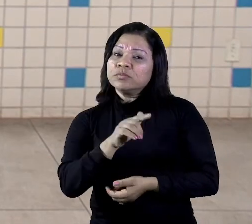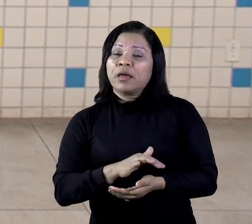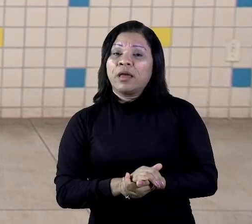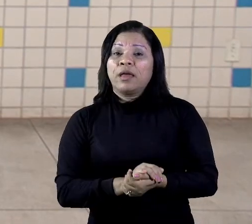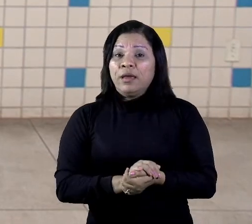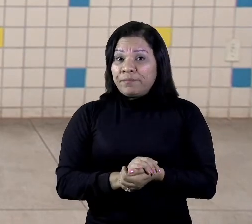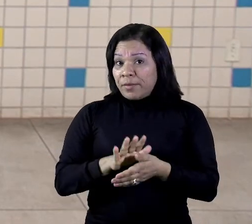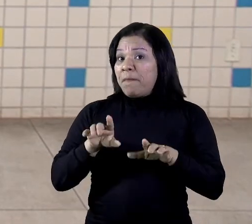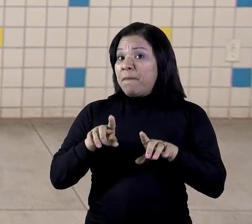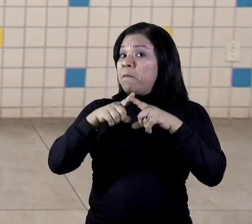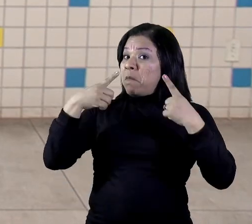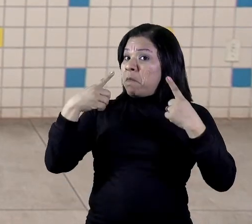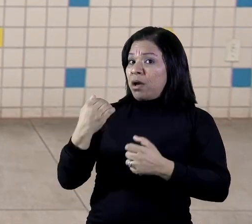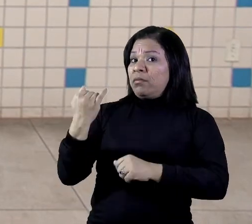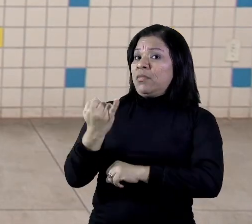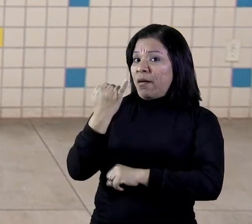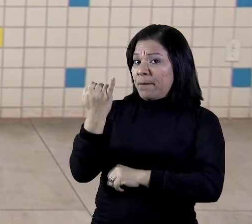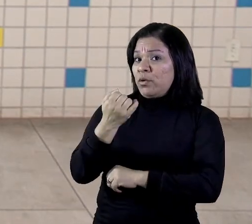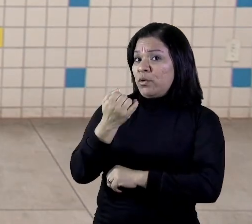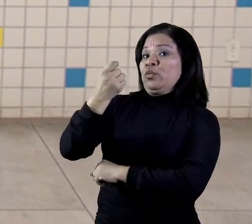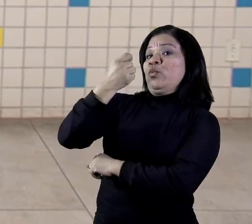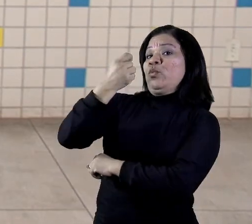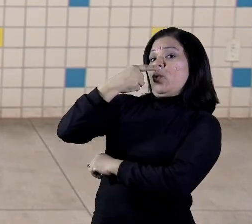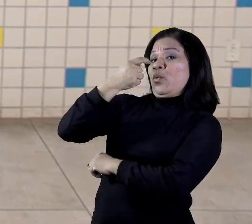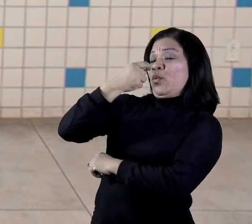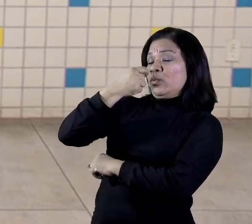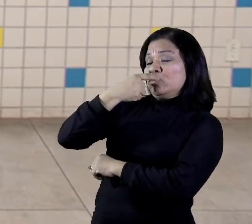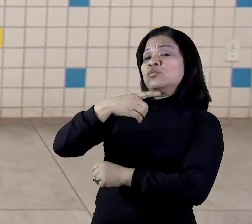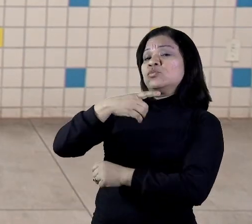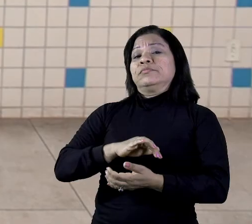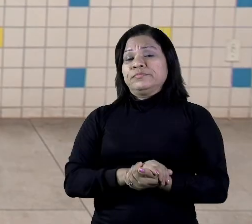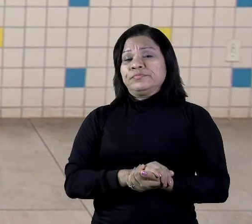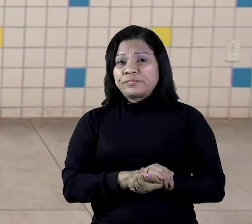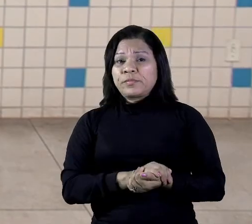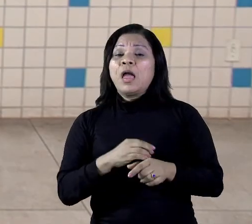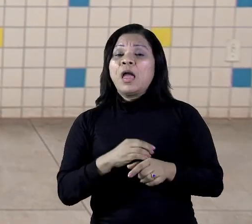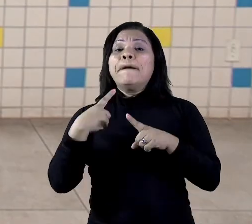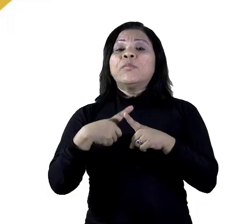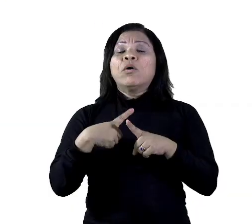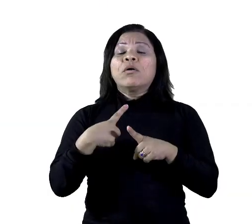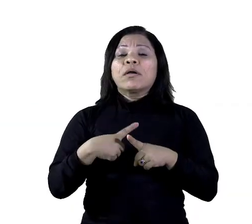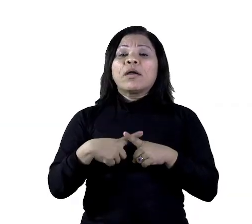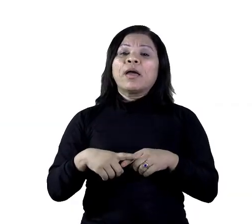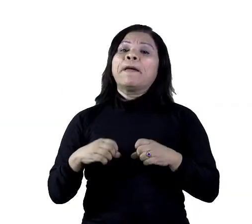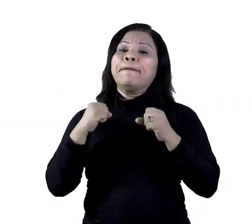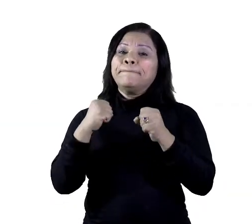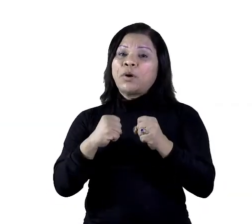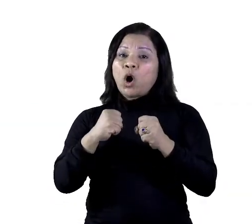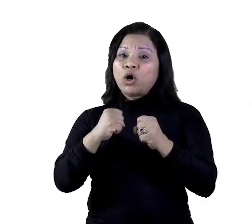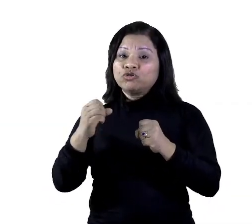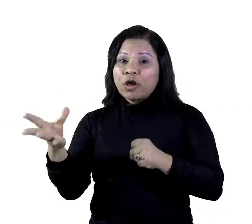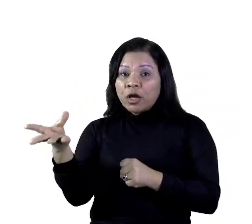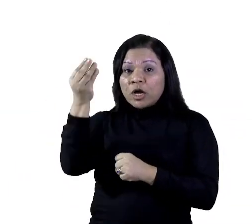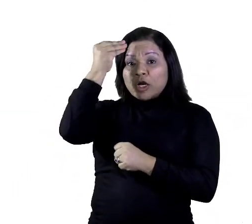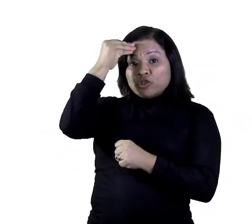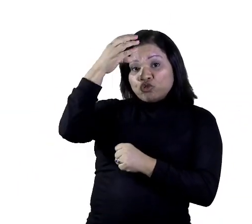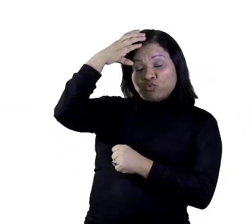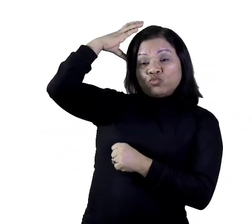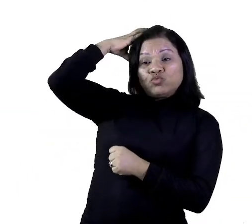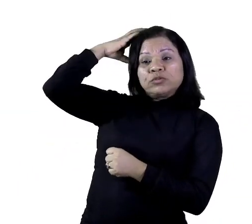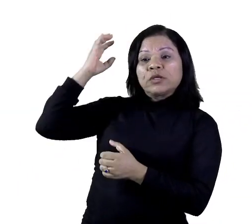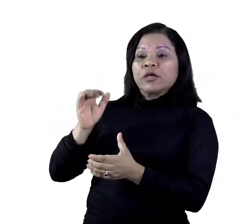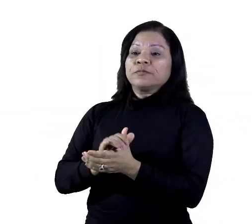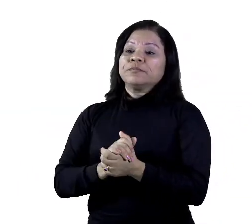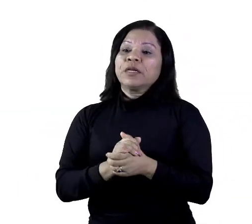gotinhas, porque o agente causador pode afetar o cérebro e nós temos ali a fibrodisplasia. A